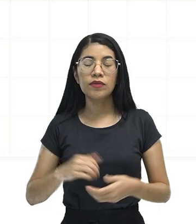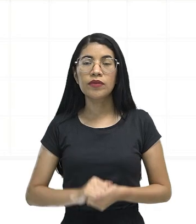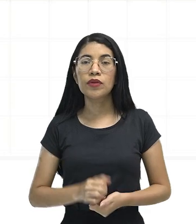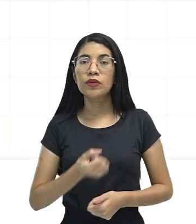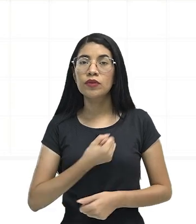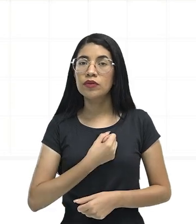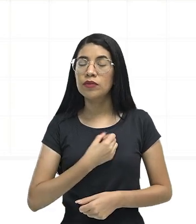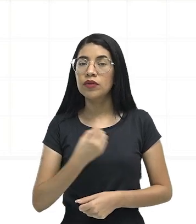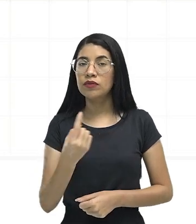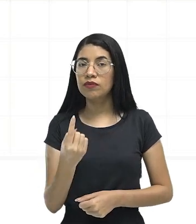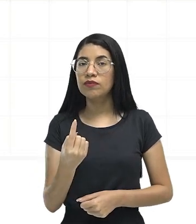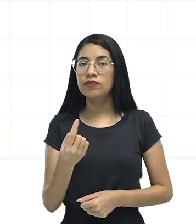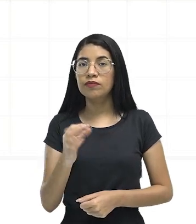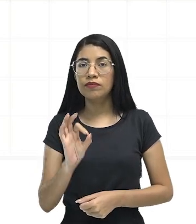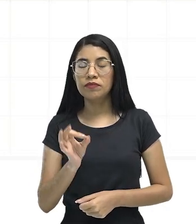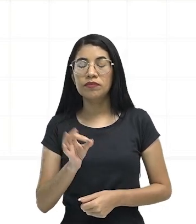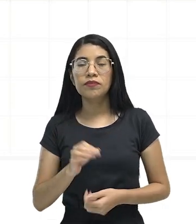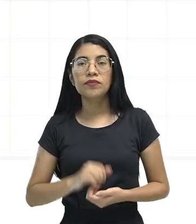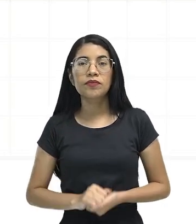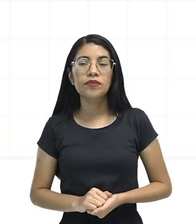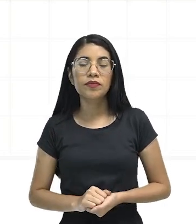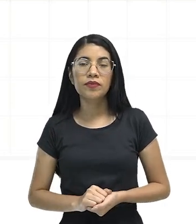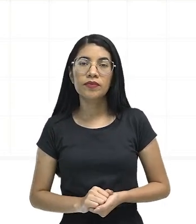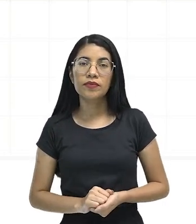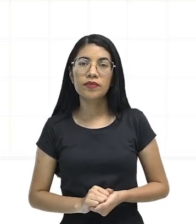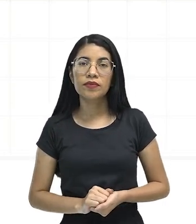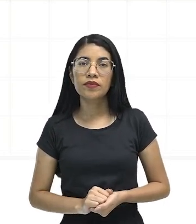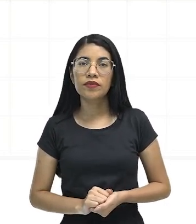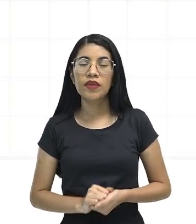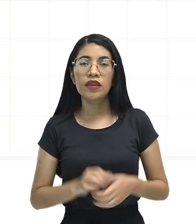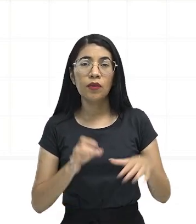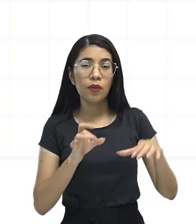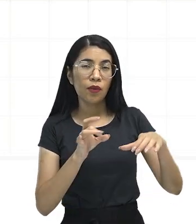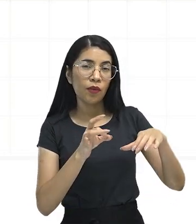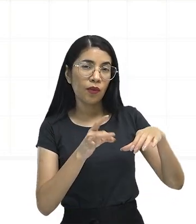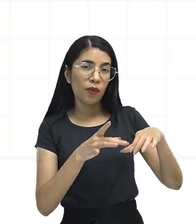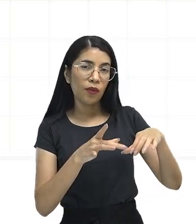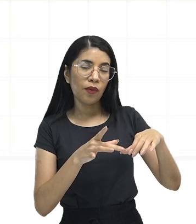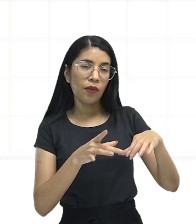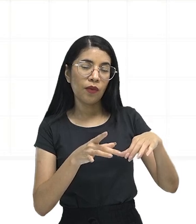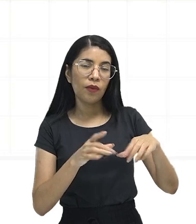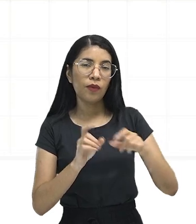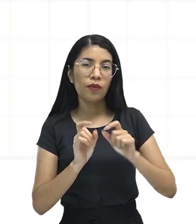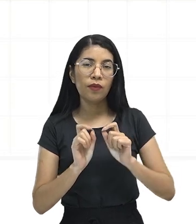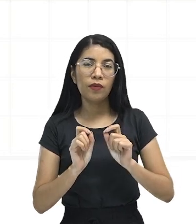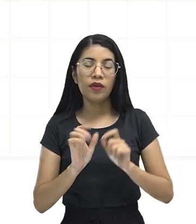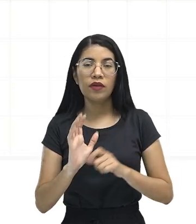1. Ok? Então, o gol